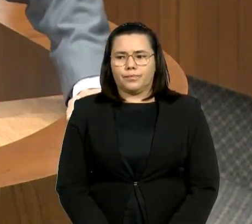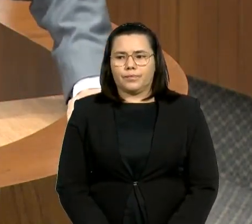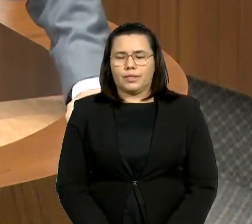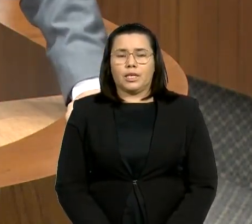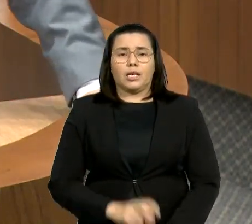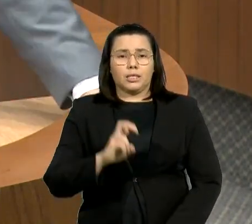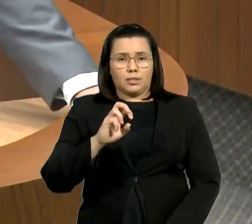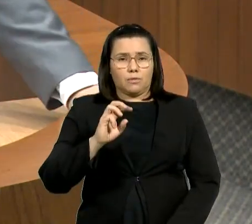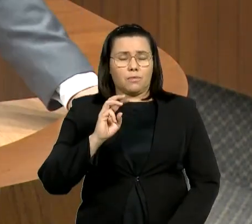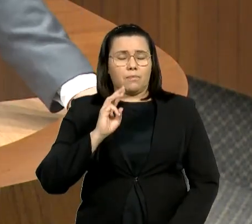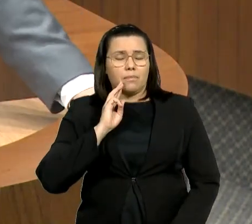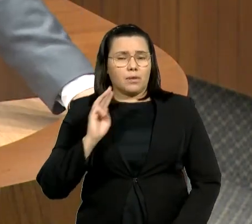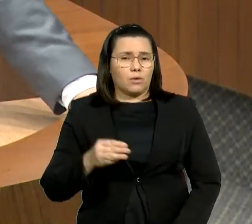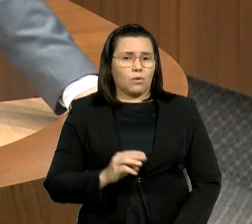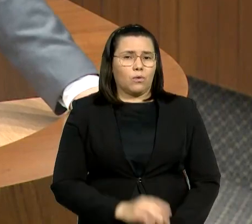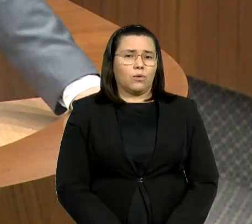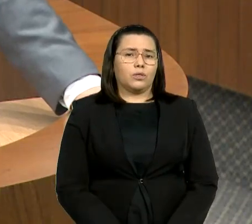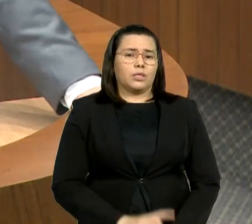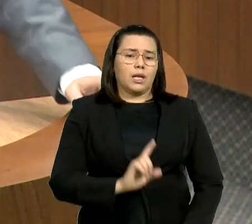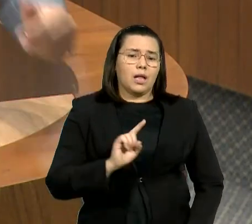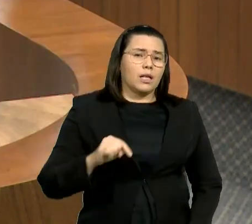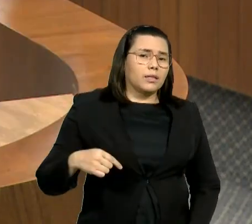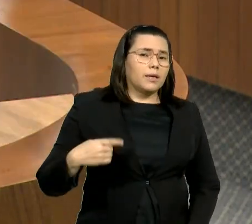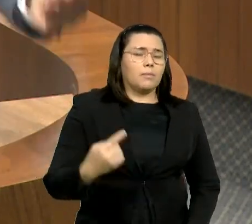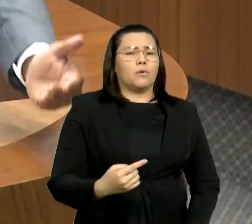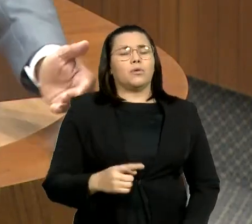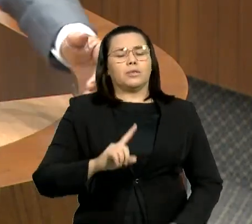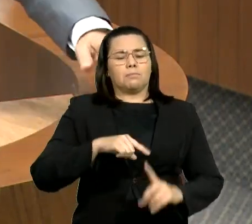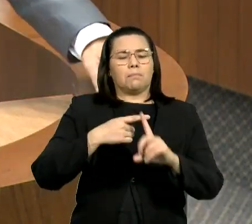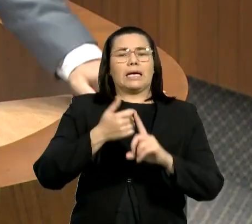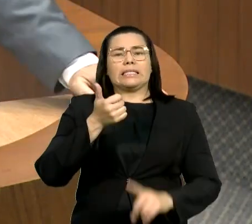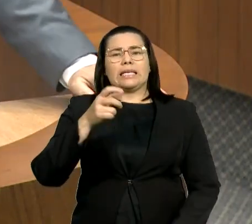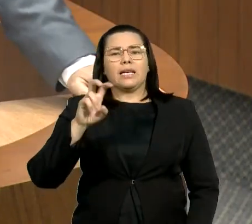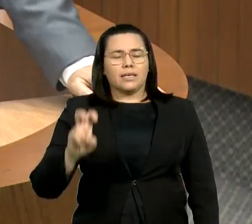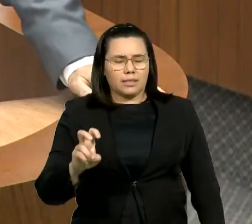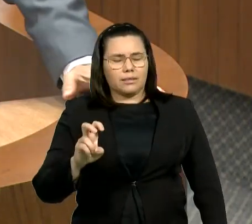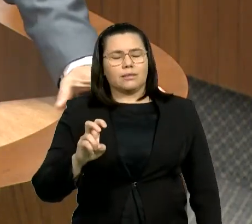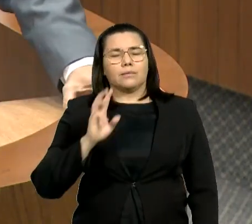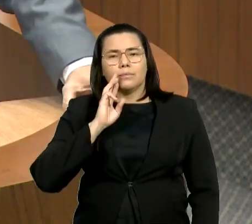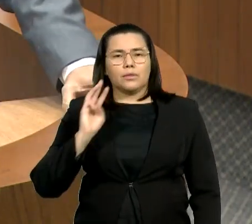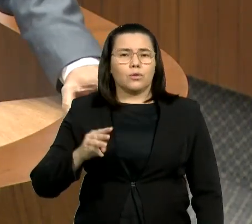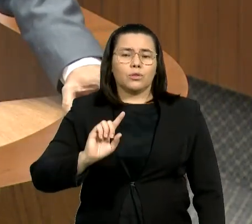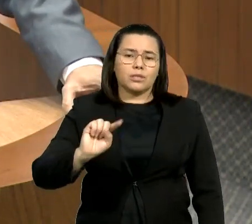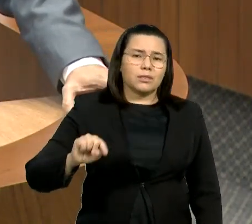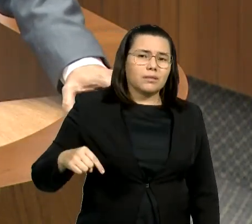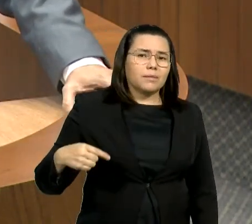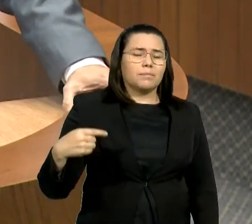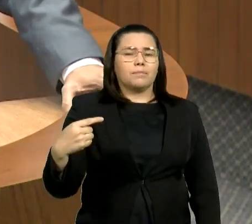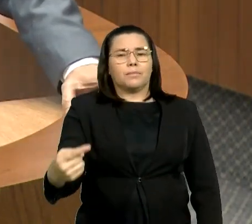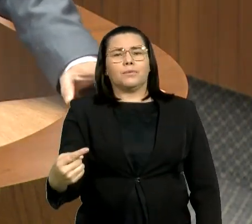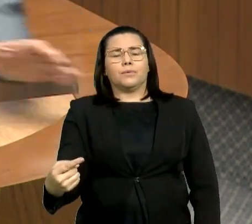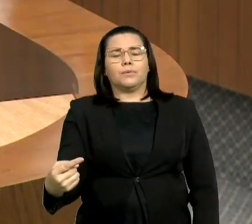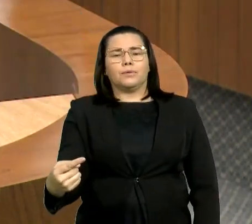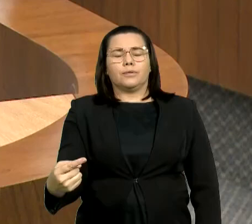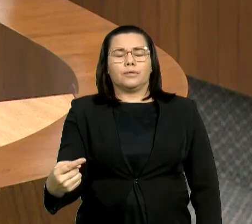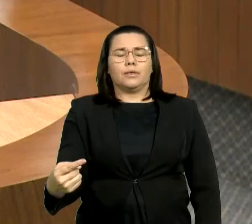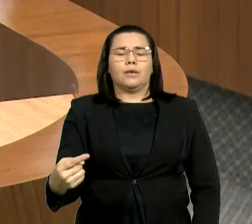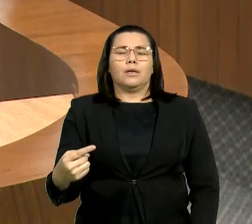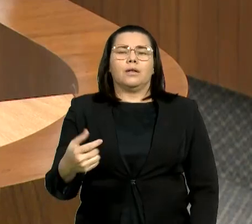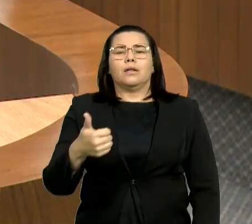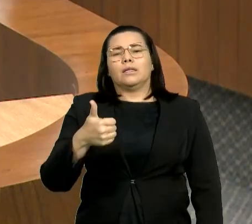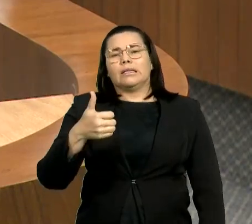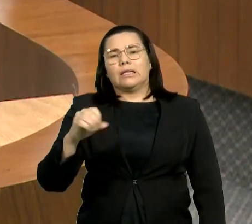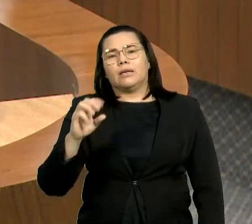será disponibilizado mais 15 milhões e no próximo ano mais 10 milhões. Com isso, o